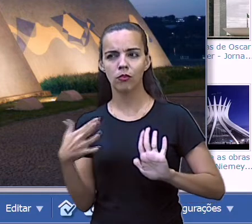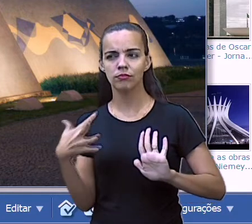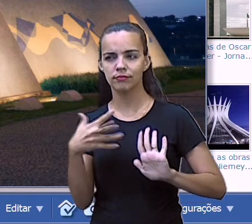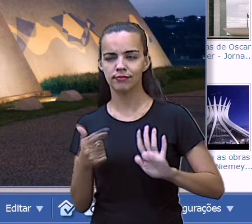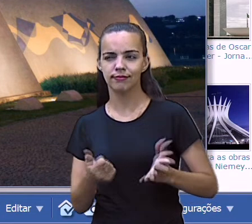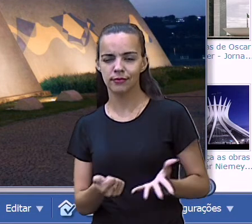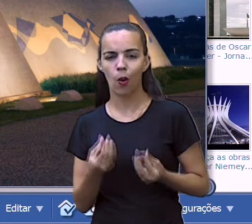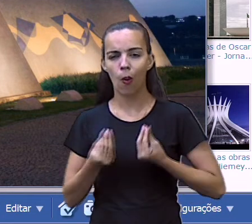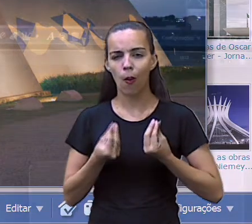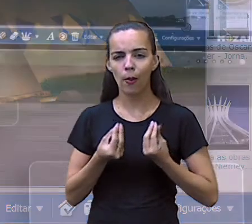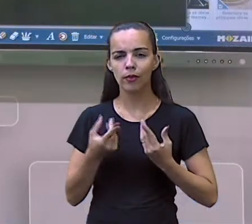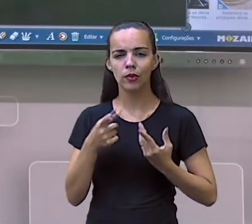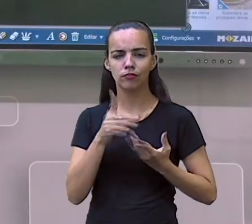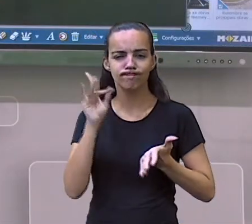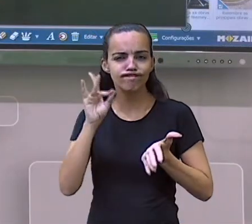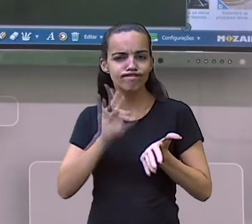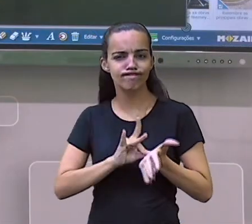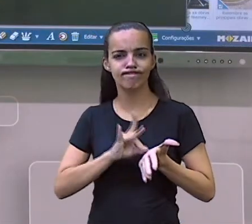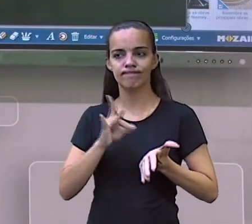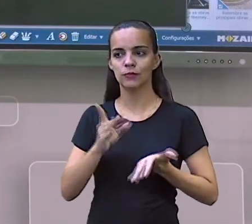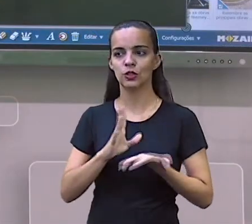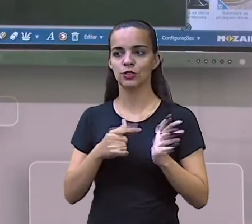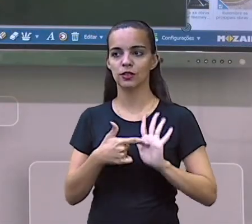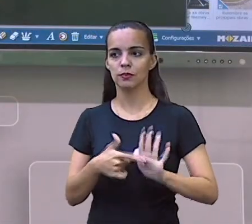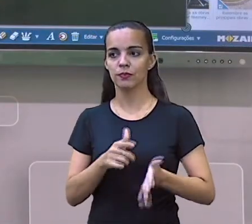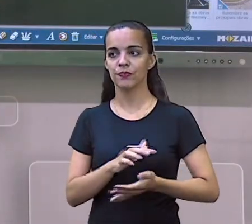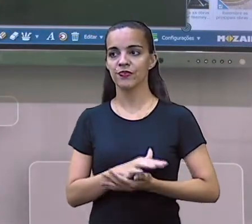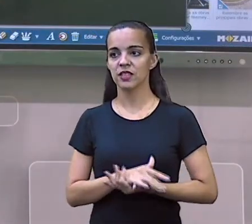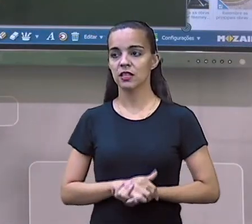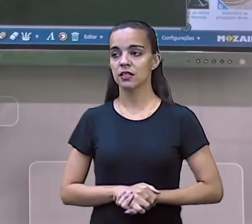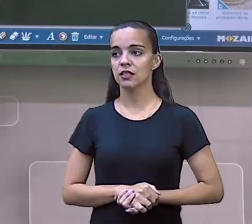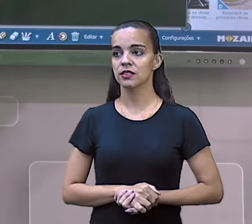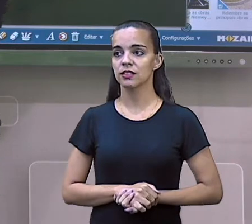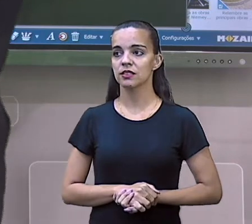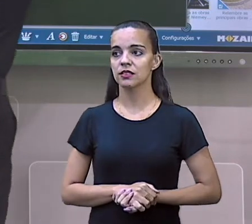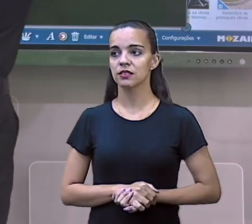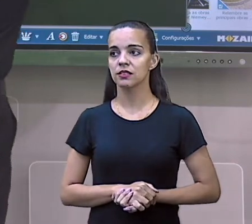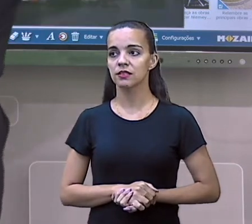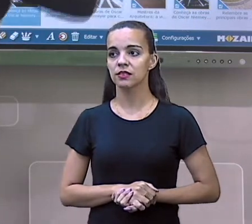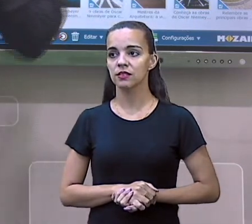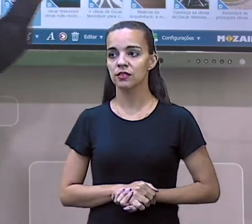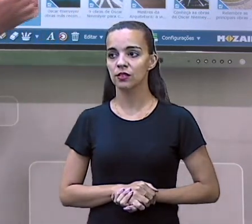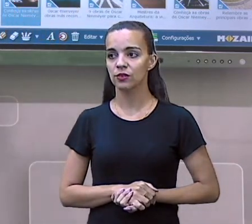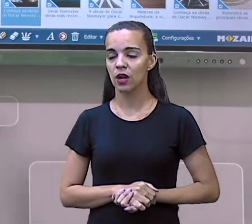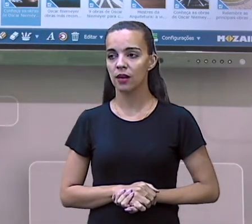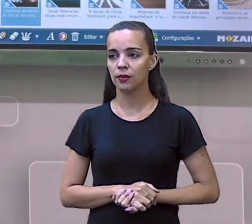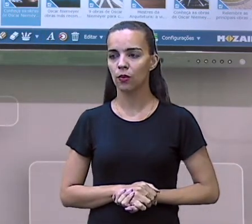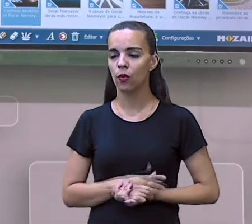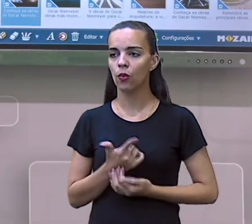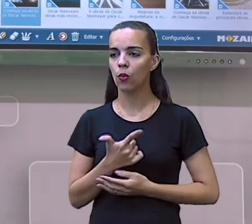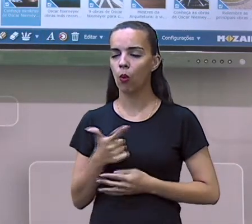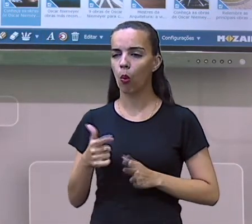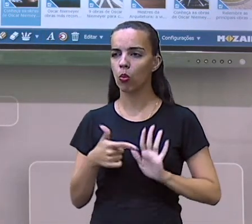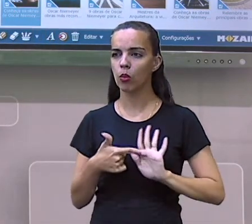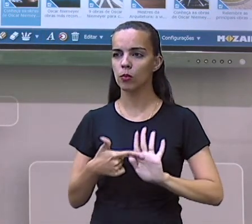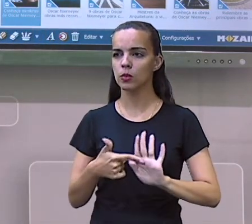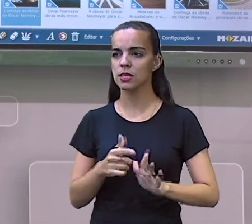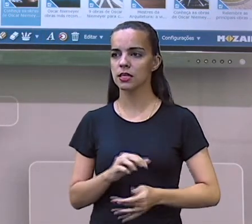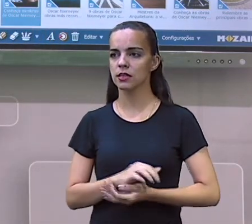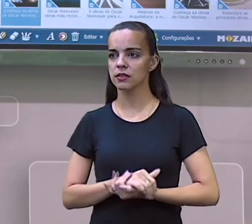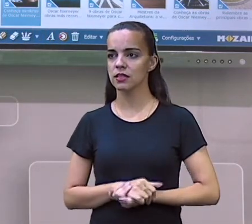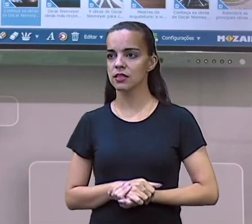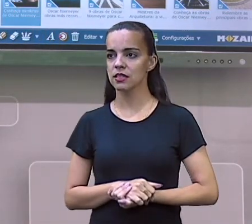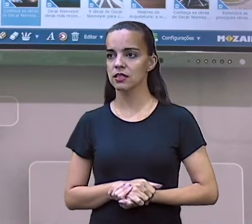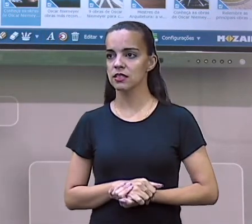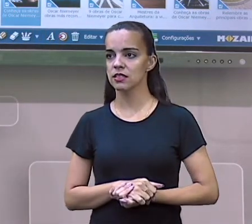de Portinari, os Jardins de Burle Marx. Vamos procurar outras obras aqui.